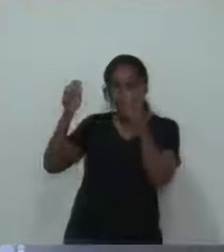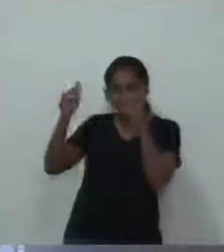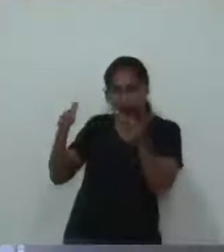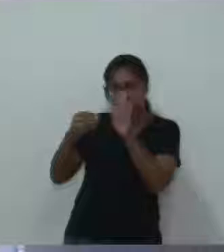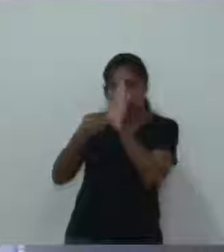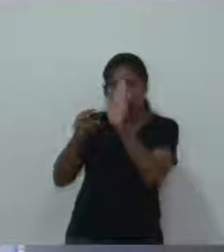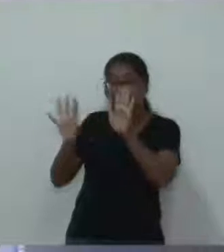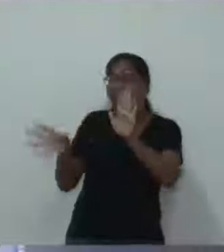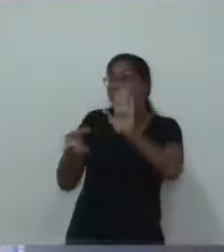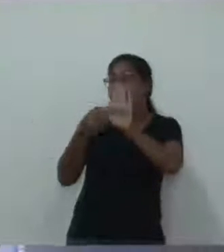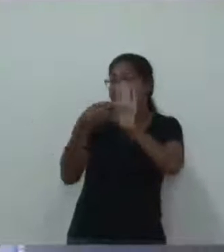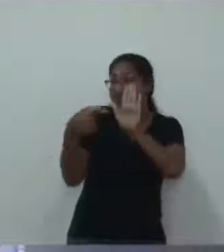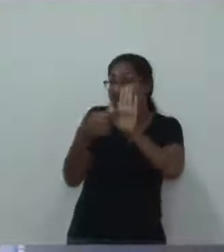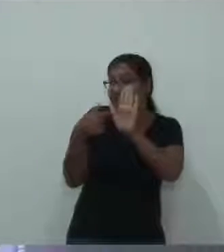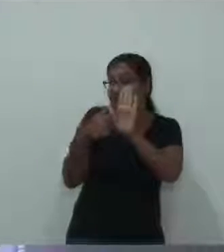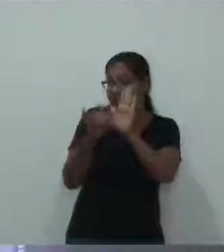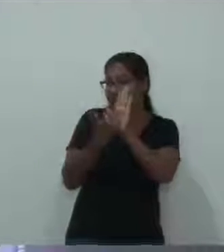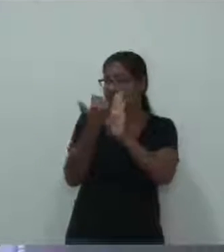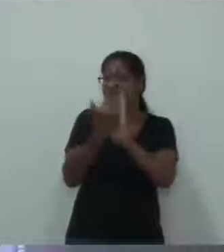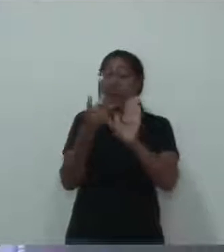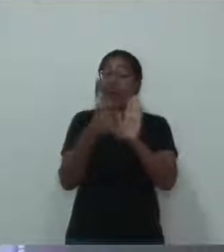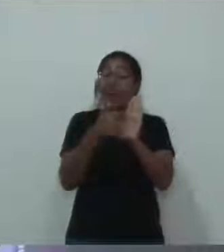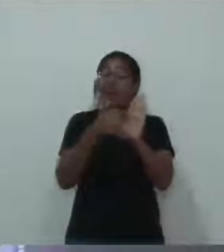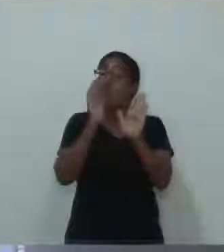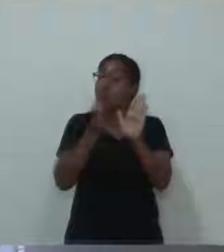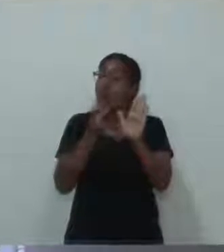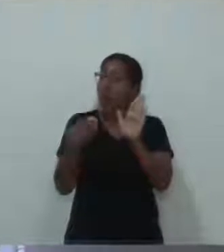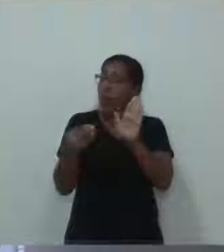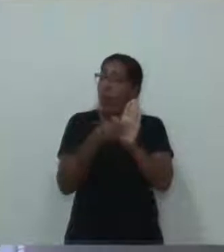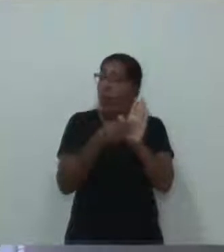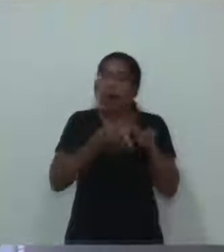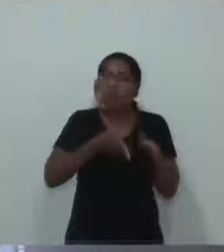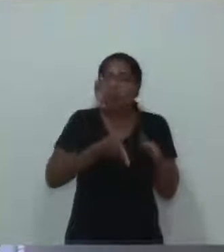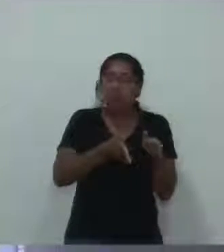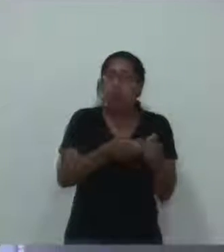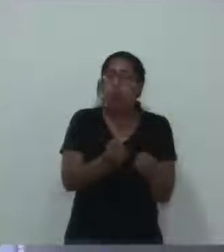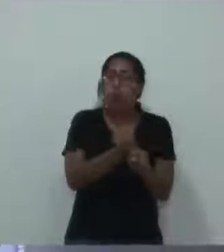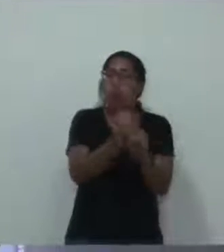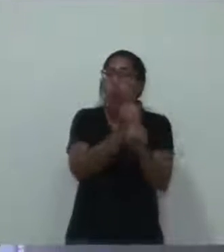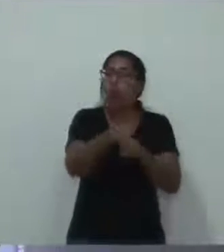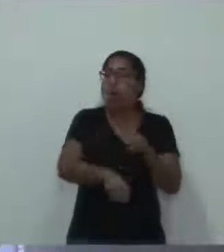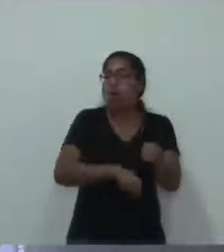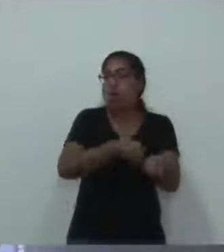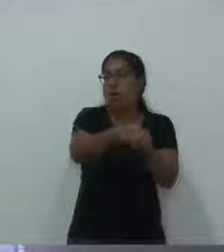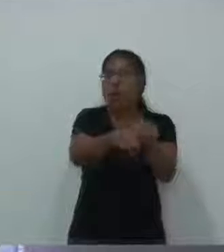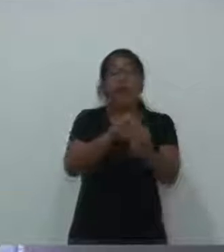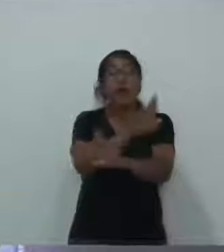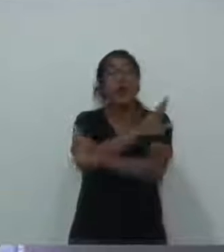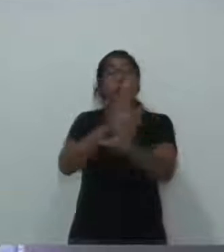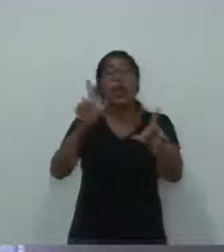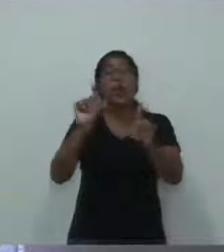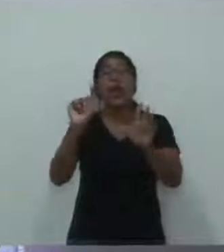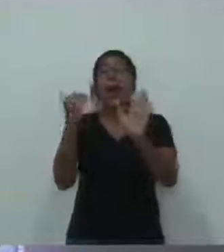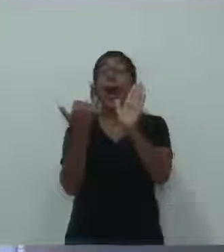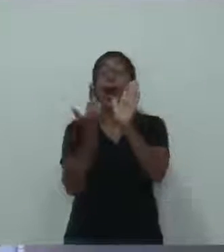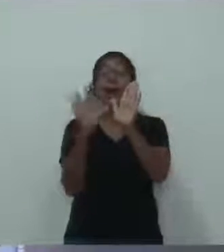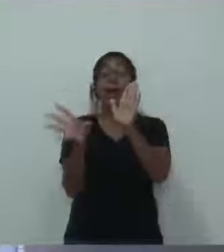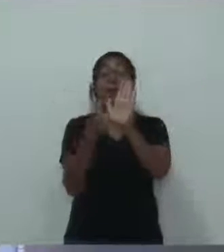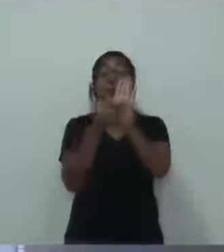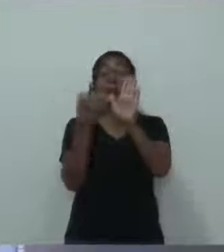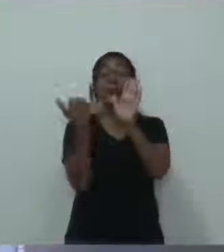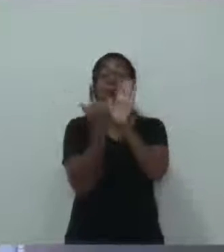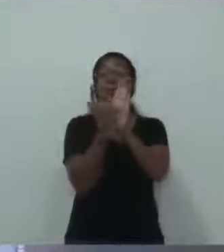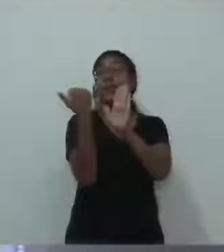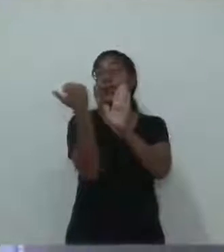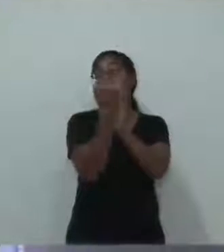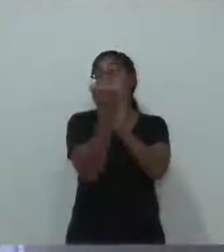já previa a construção de ciclovias. Só foram ampliados outros pontos. É diferente dessa uma emenda aditiva, que ela era uma modificativa,